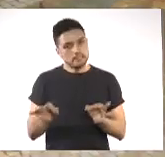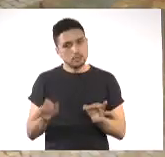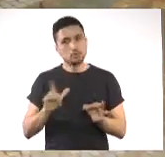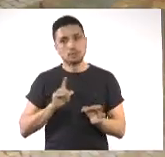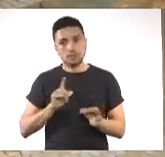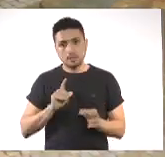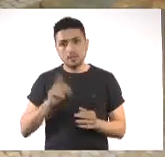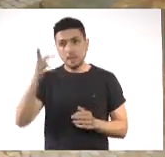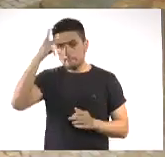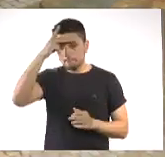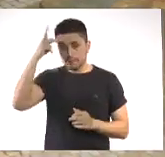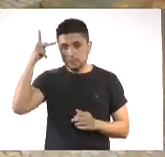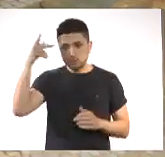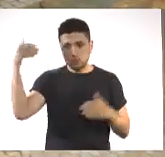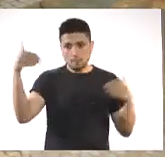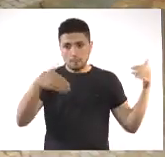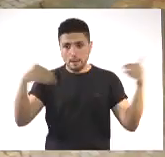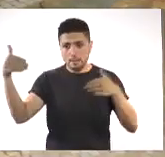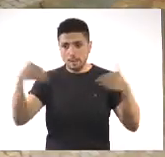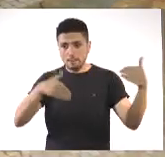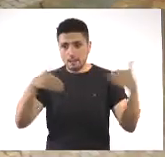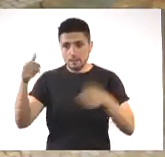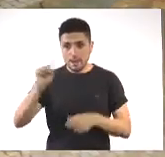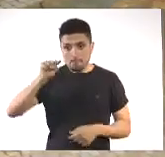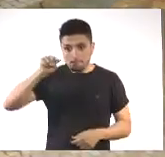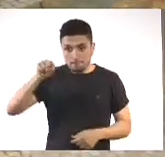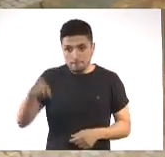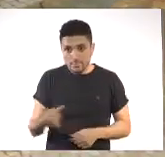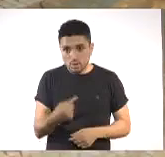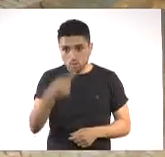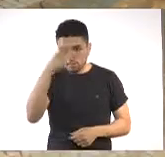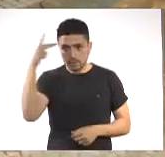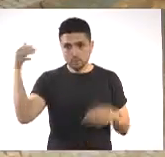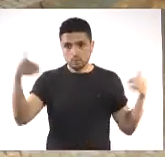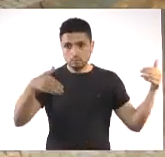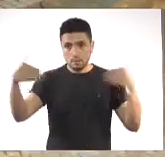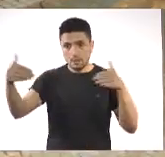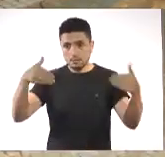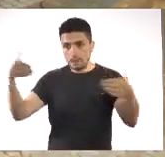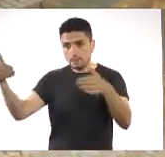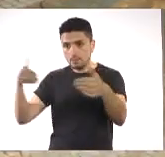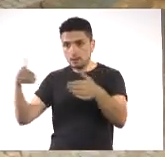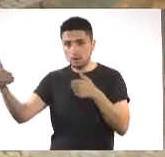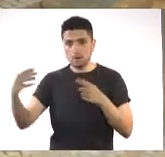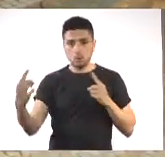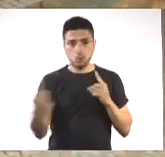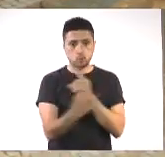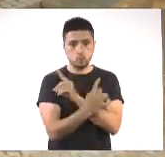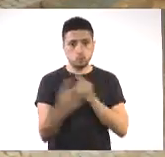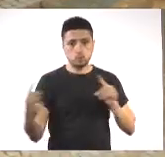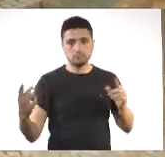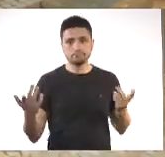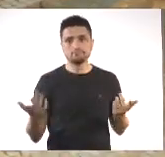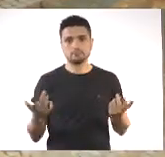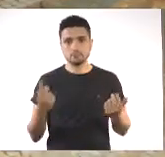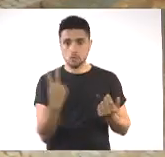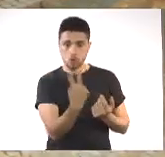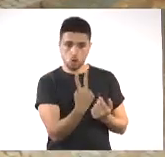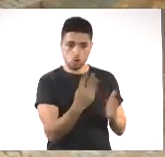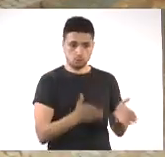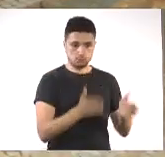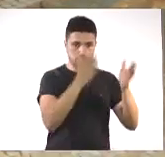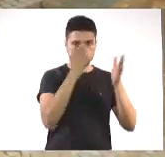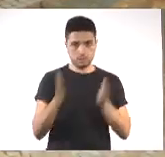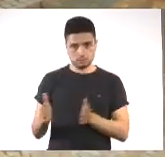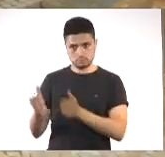aqui de, no mínimo, 1.000 pessoas. Mais alfândega ainda. É. Não, mas eu estou falando esses dois prédios. Só esses então,